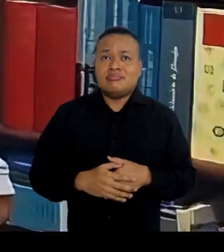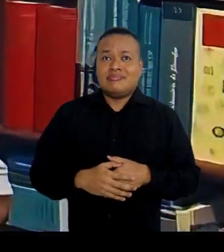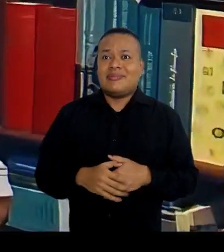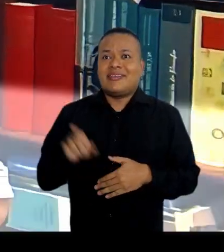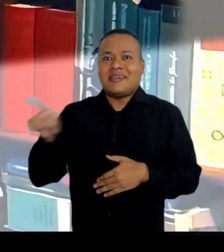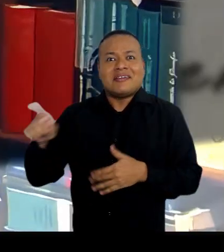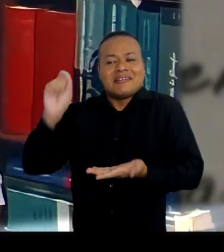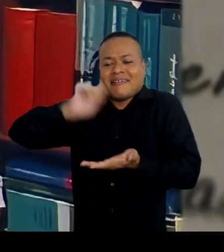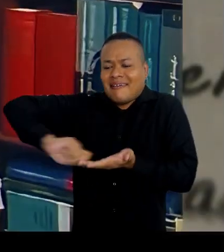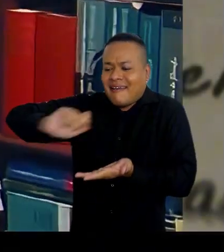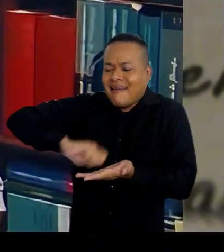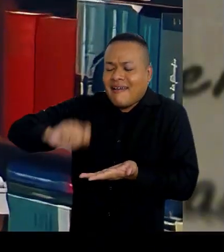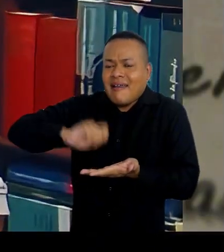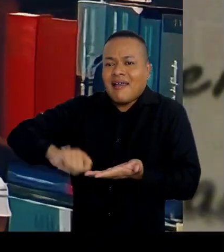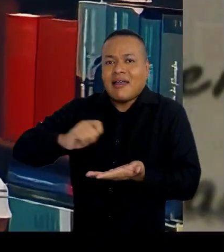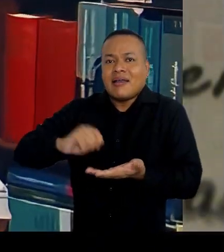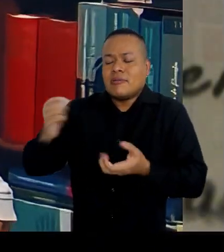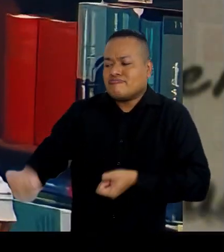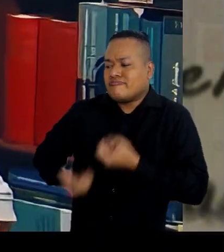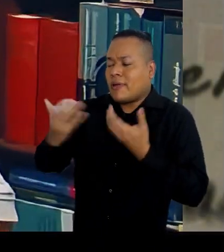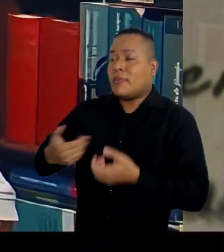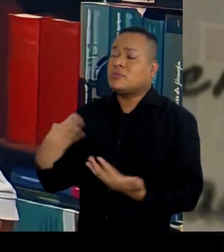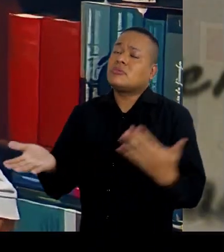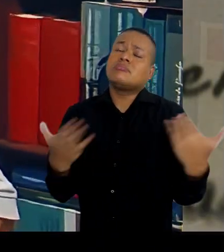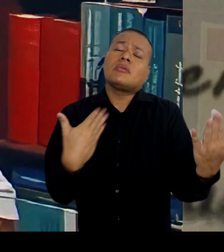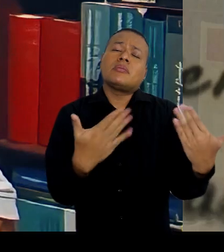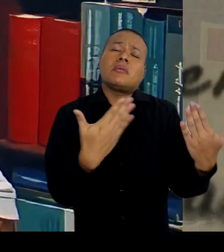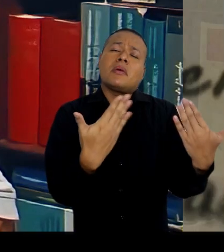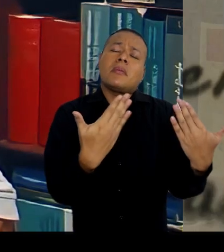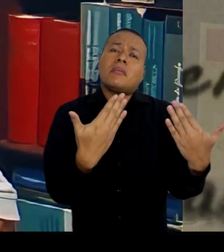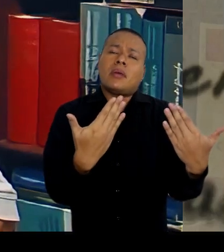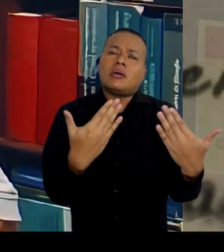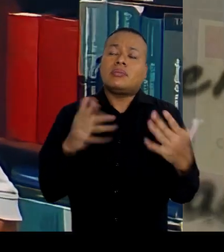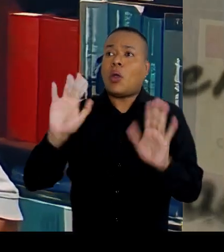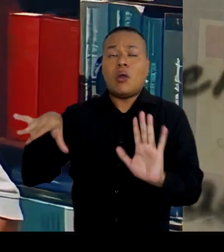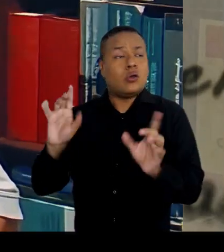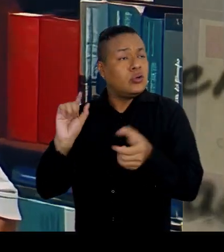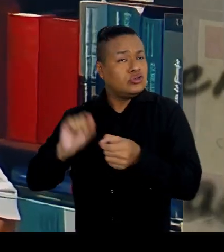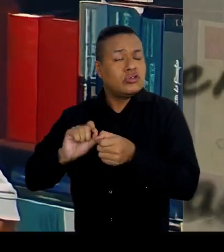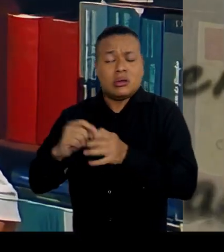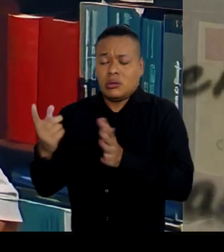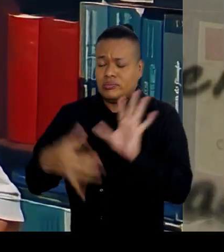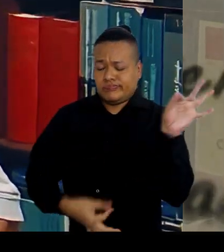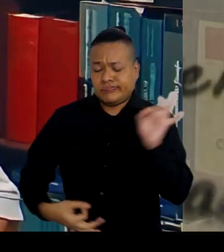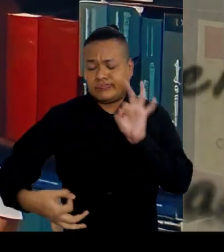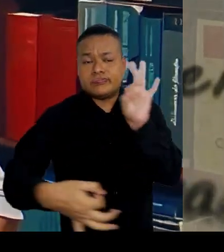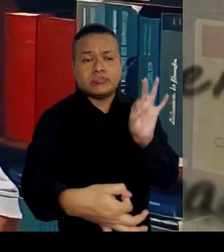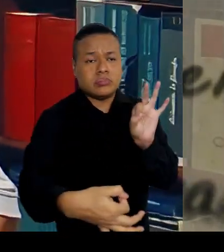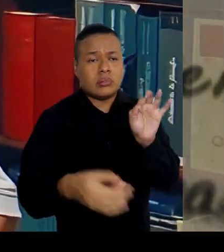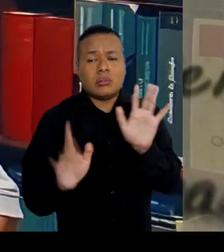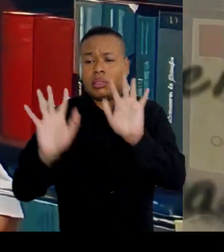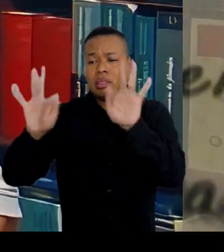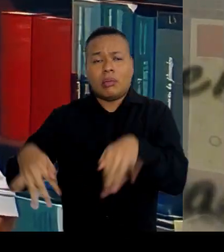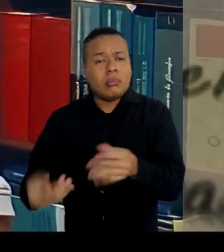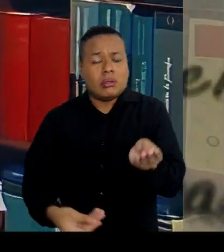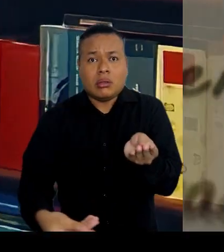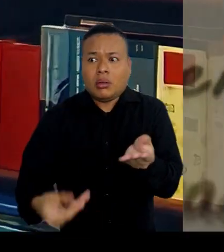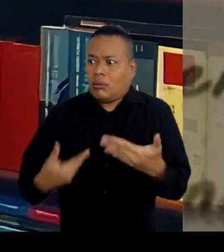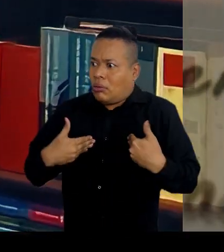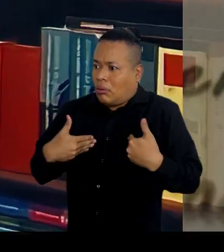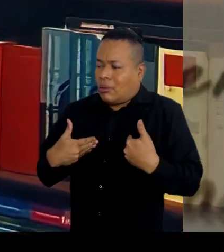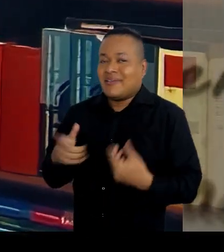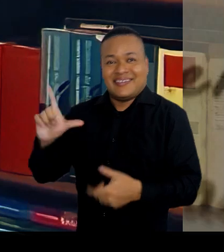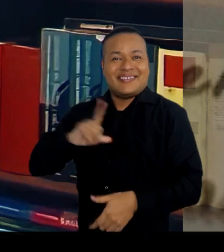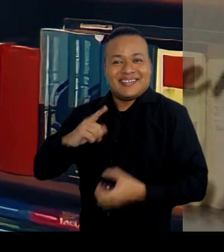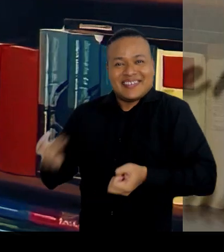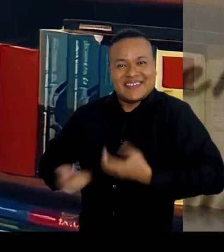Tuffi. Ele escrevia, quando a gente estava conversando, e de repente ele disse: olha, eu já fiz 2 quartetos aqui, faz os 2 tercetos. E